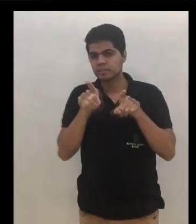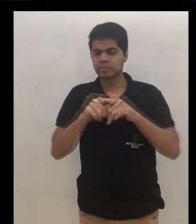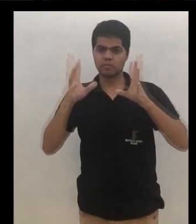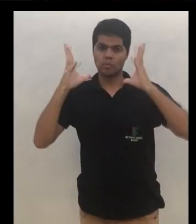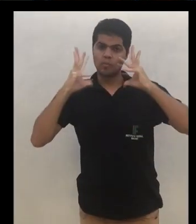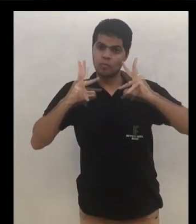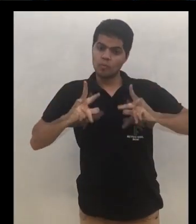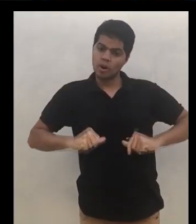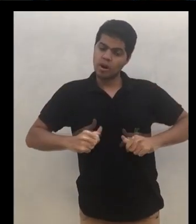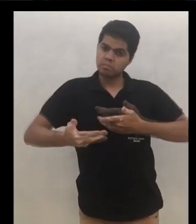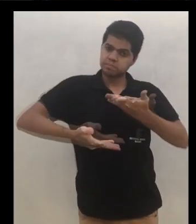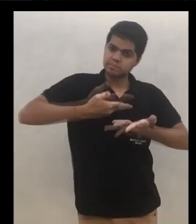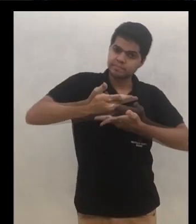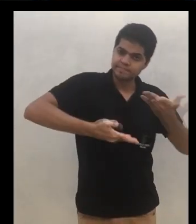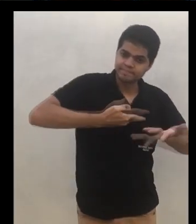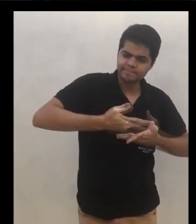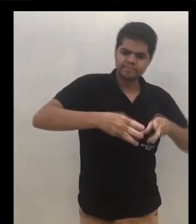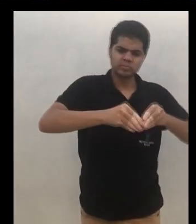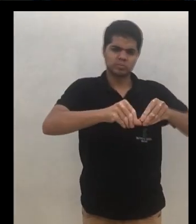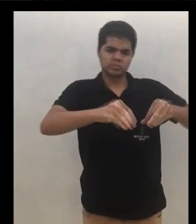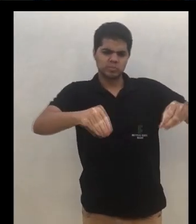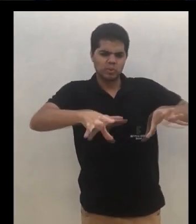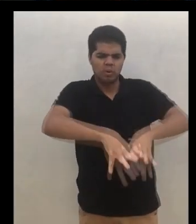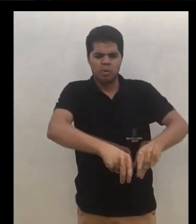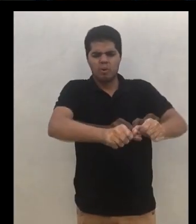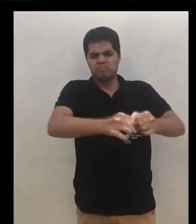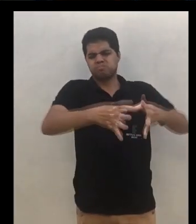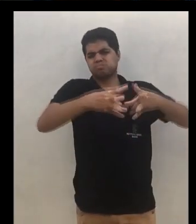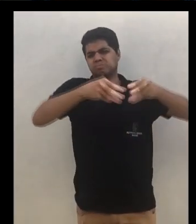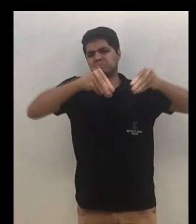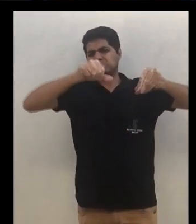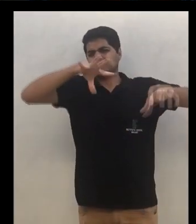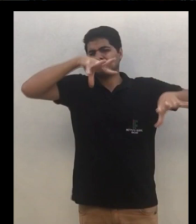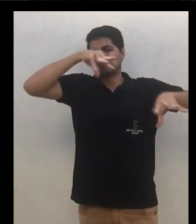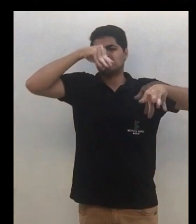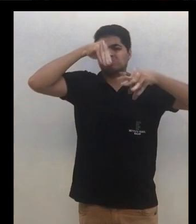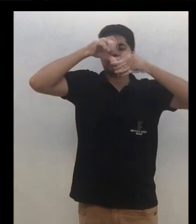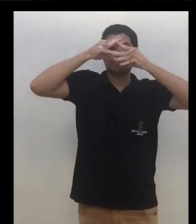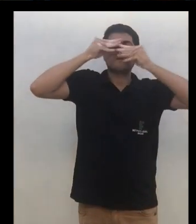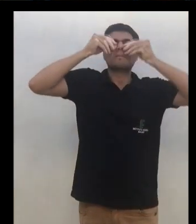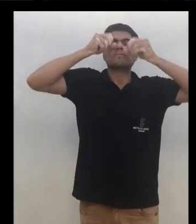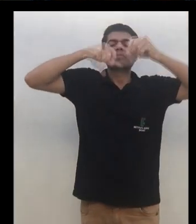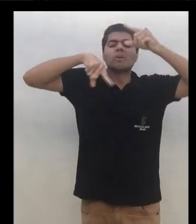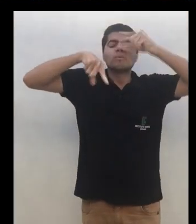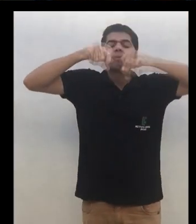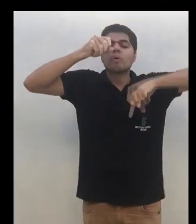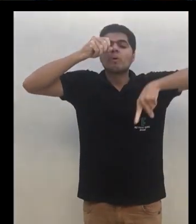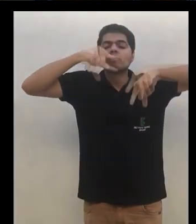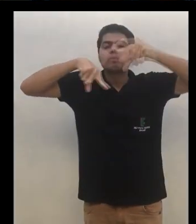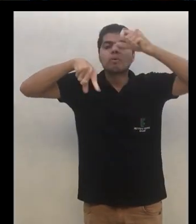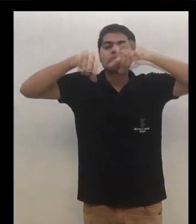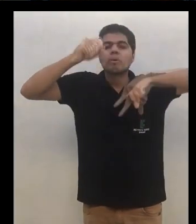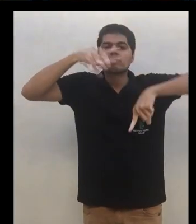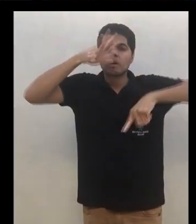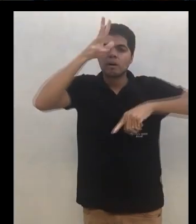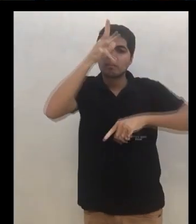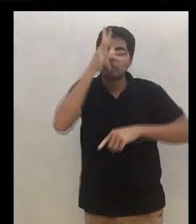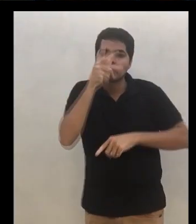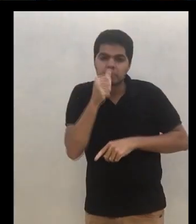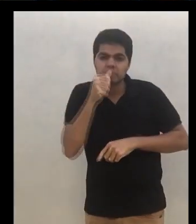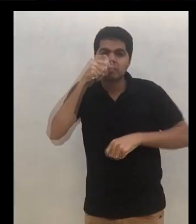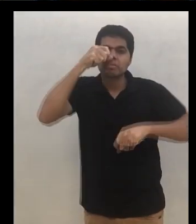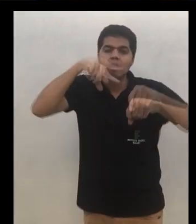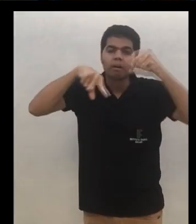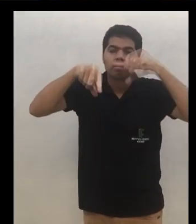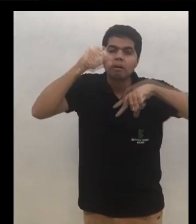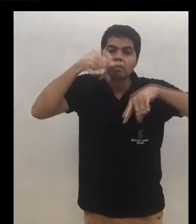sanitário, né? Muitas vezes a gente coloca uma ração, sobe pó, e aí vai causando a coriza e o animal começa a sair